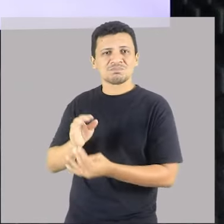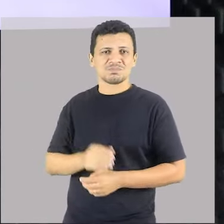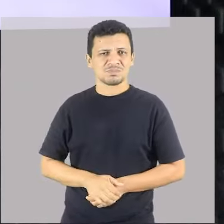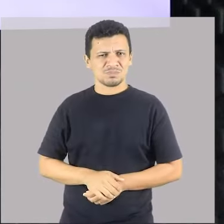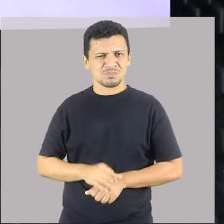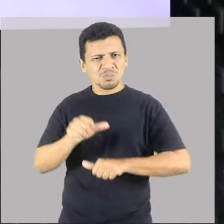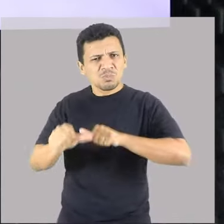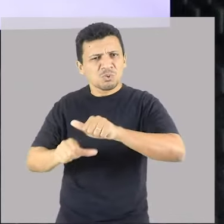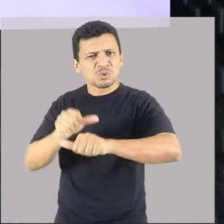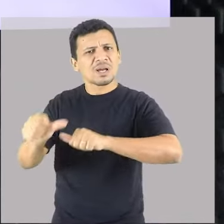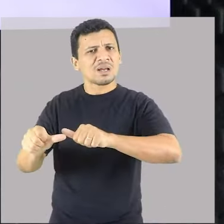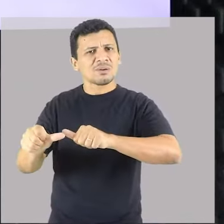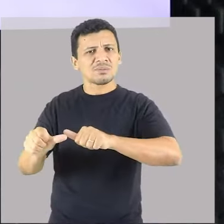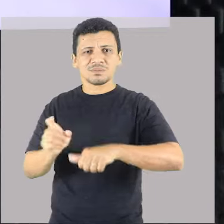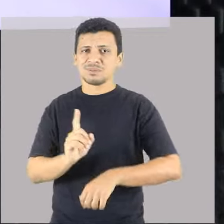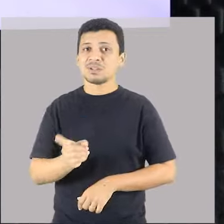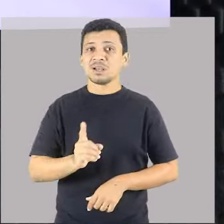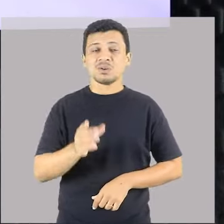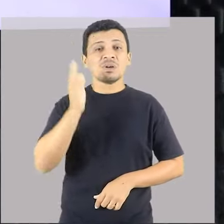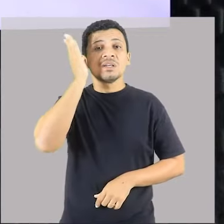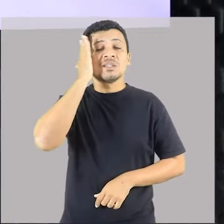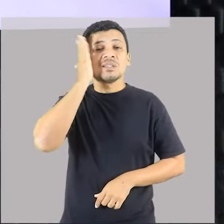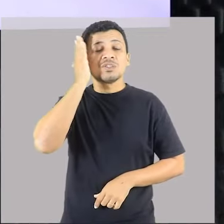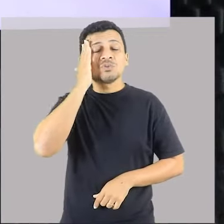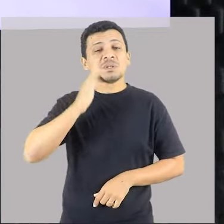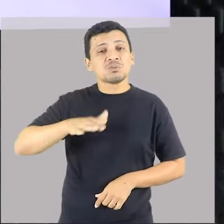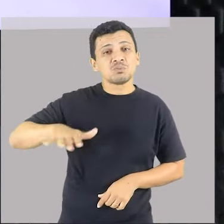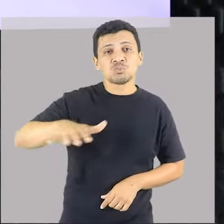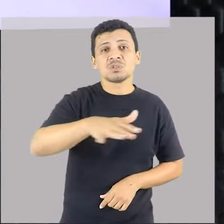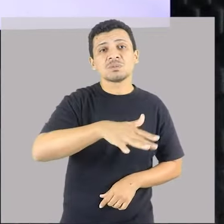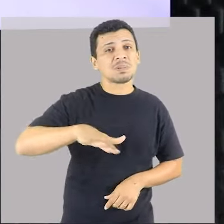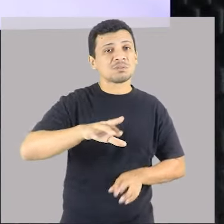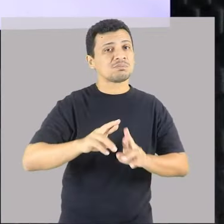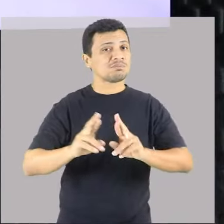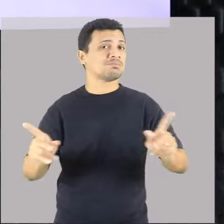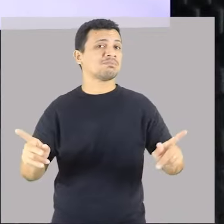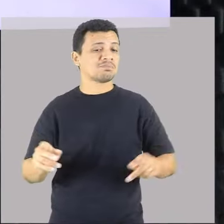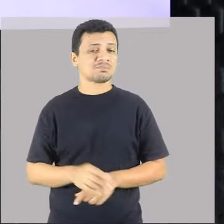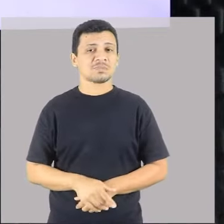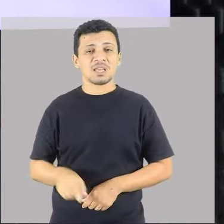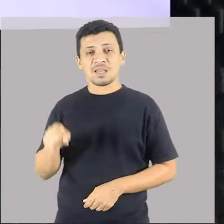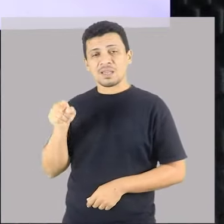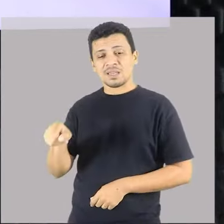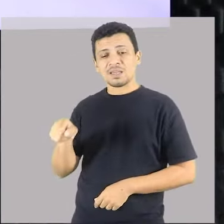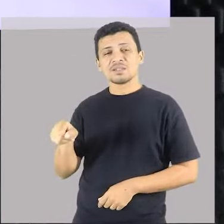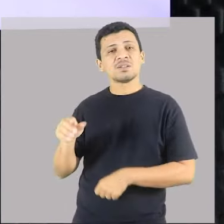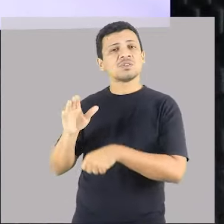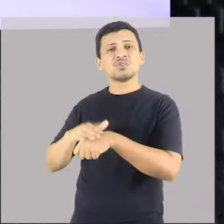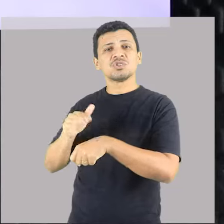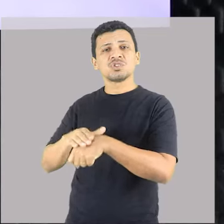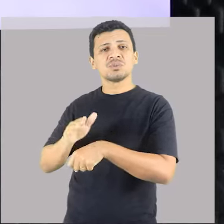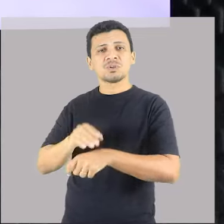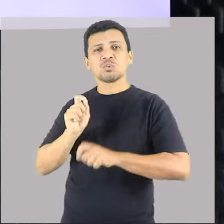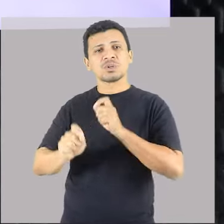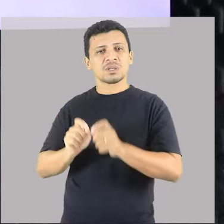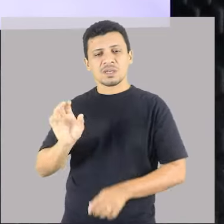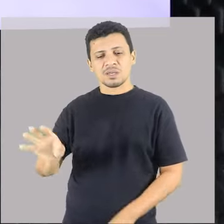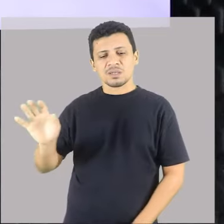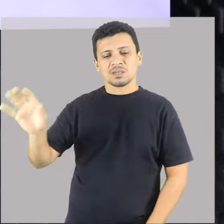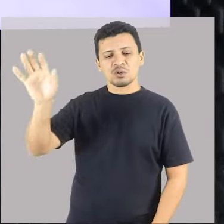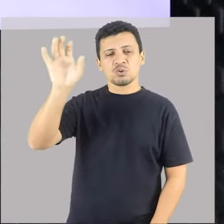é porque o critério de entendimento do espaço mudou essa segunda regionalização nós chamamos ela de